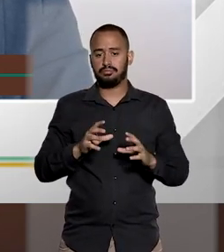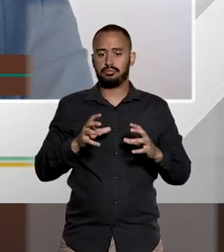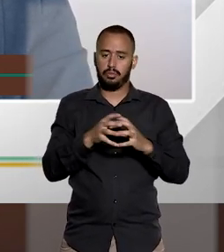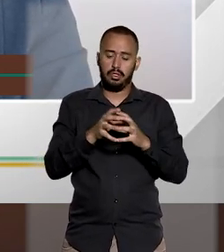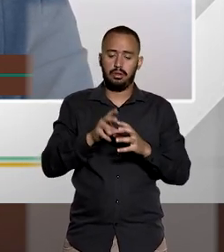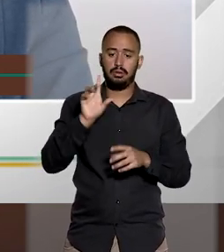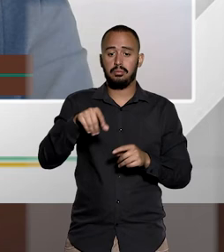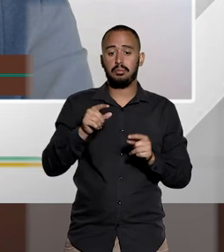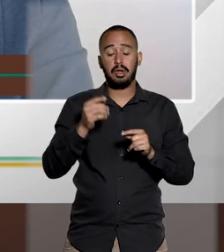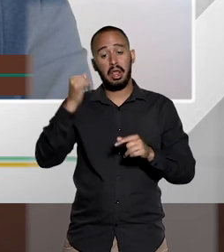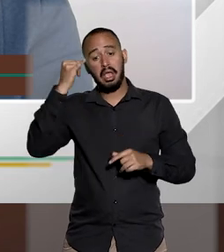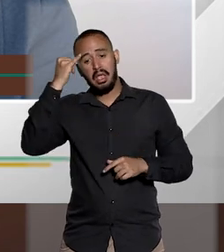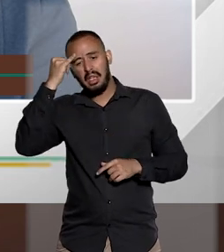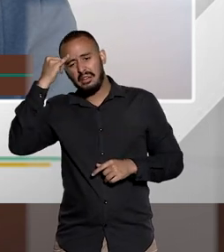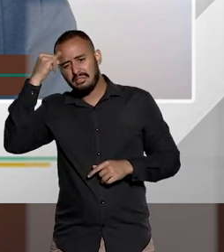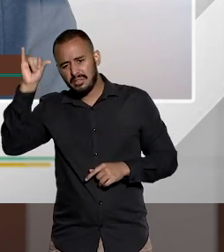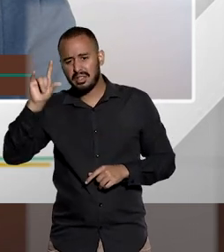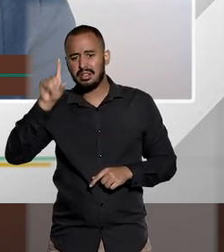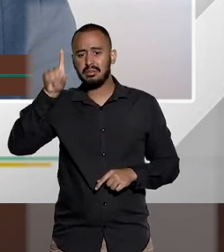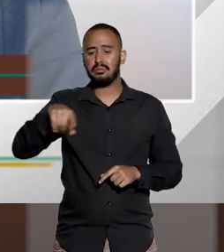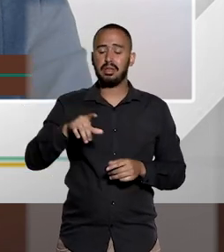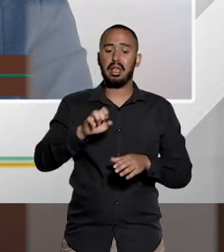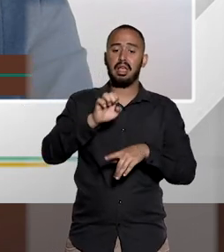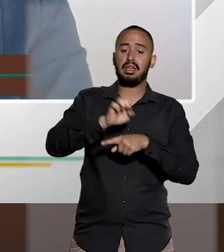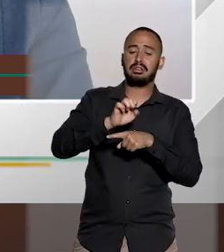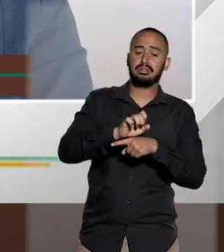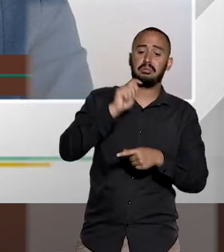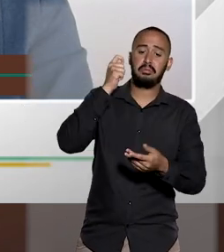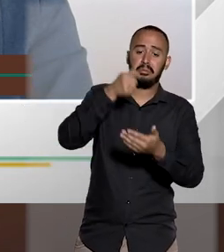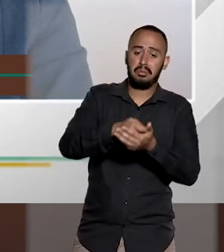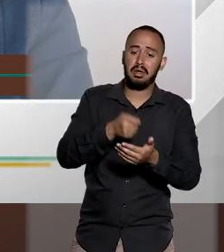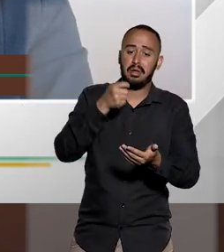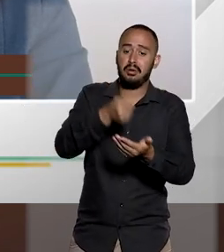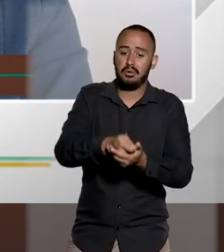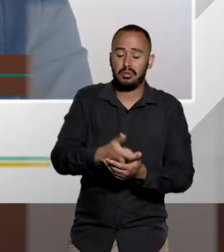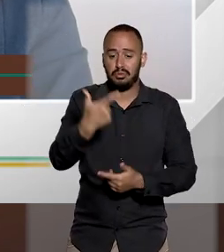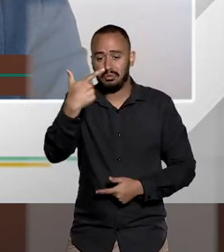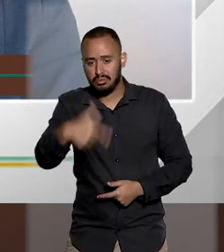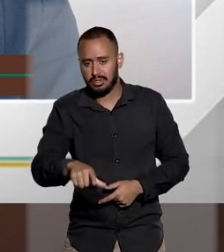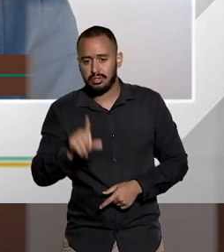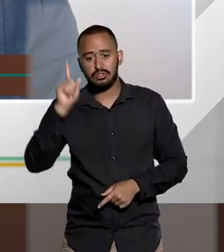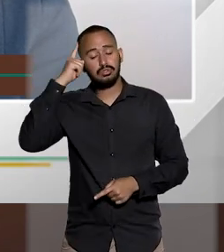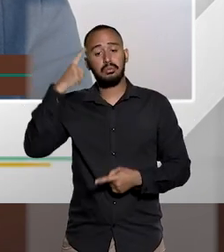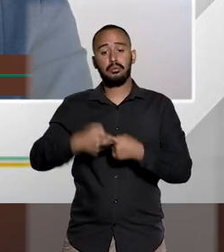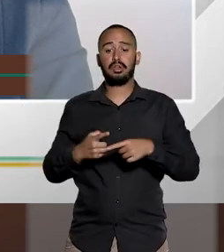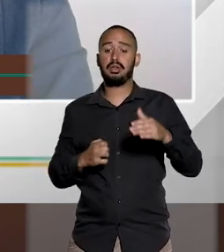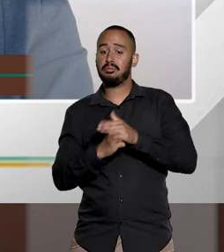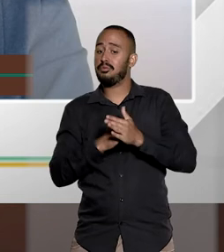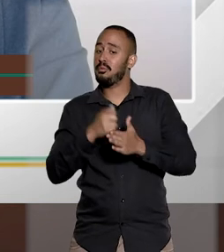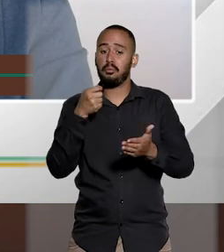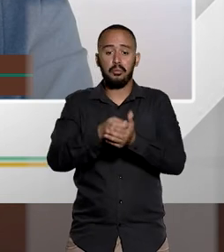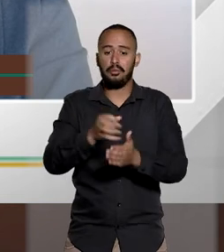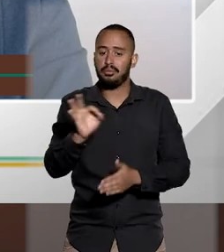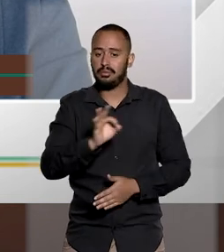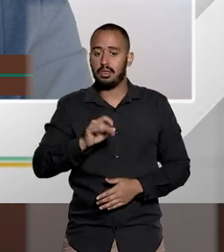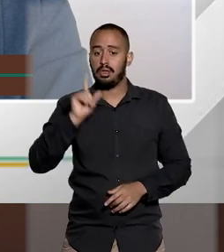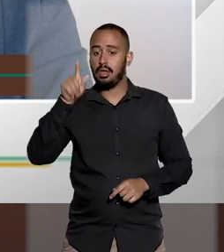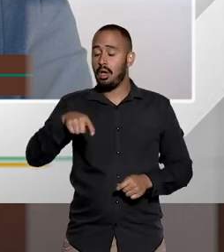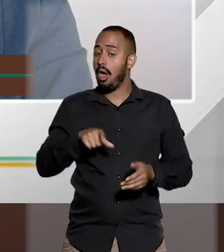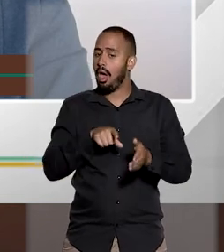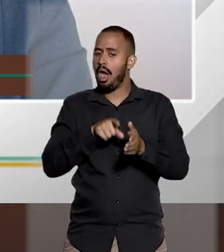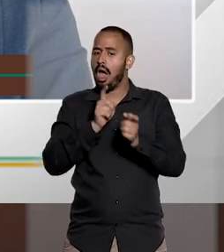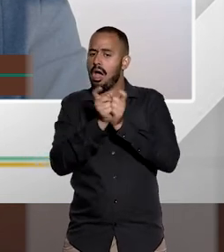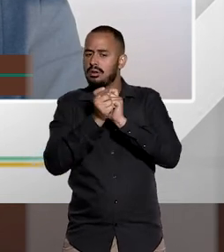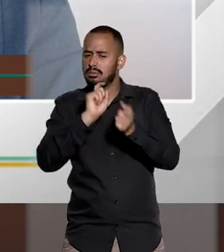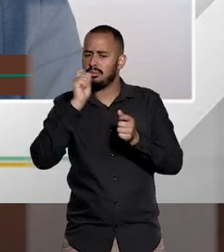evitar essa situação, né, do erário pagar duas vezes por algo que a empresa não pagou. Então, a administração ela tem que estar atenta em relação